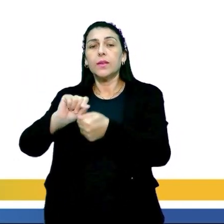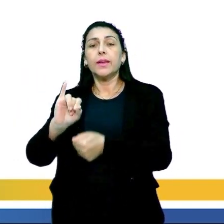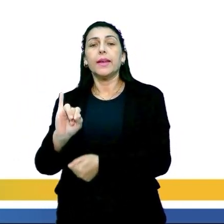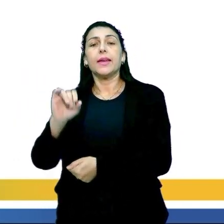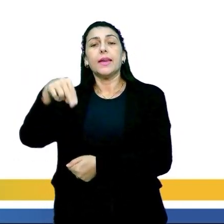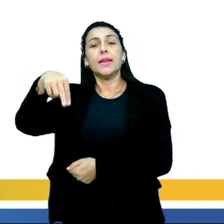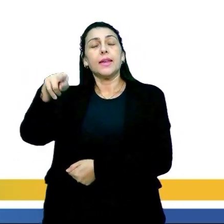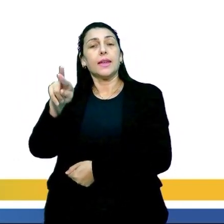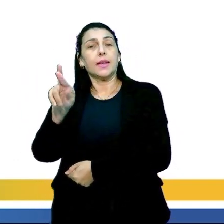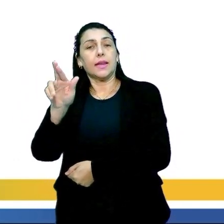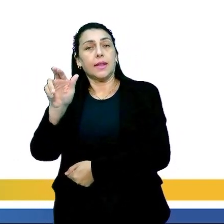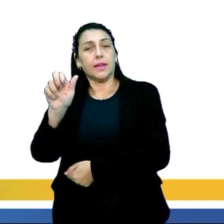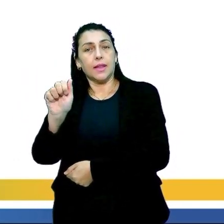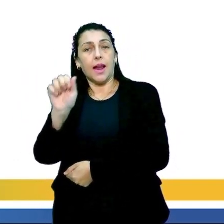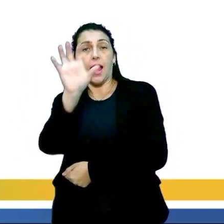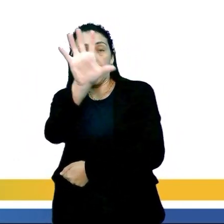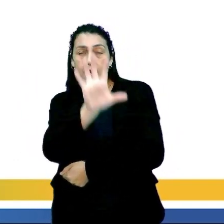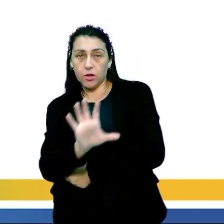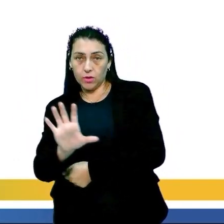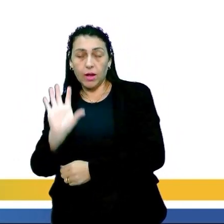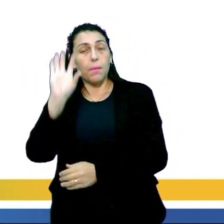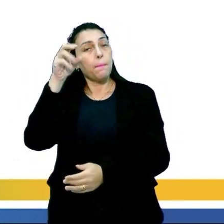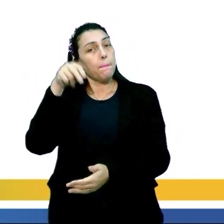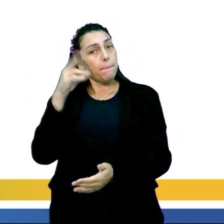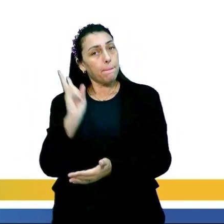migração intrarregional, dentro de uma